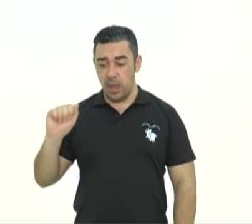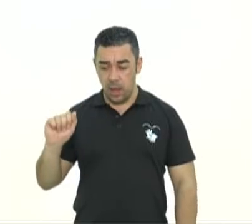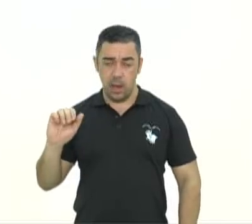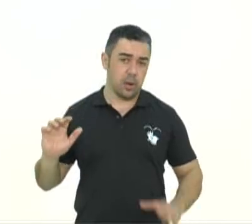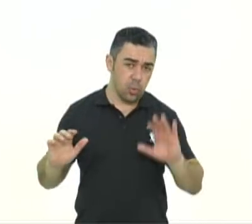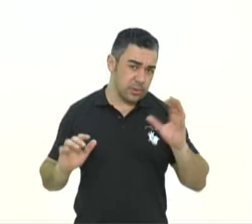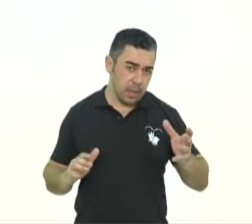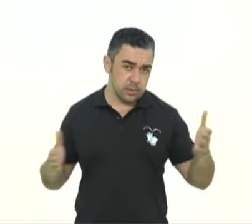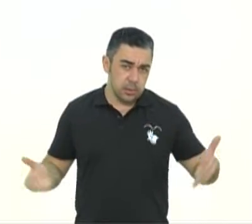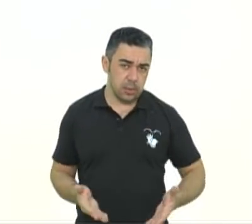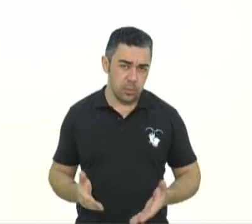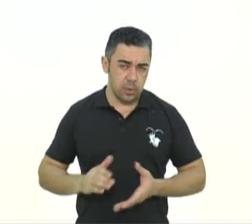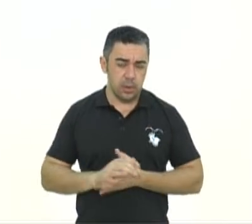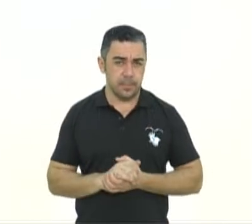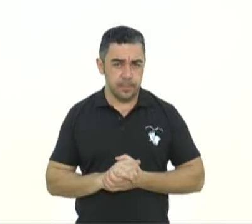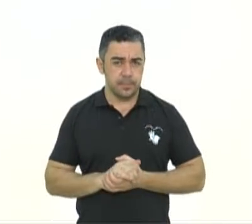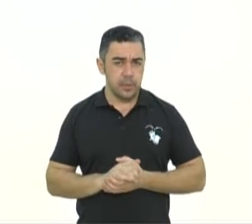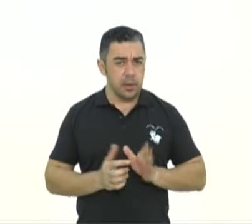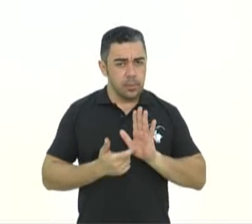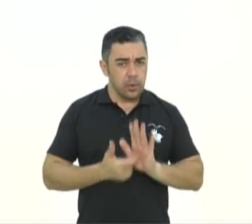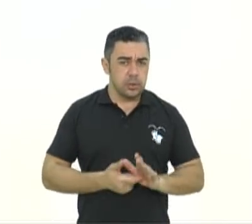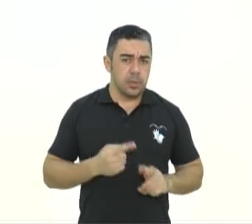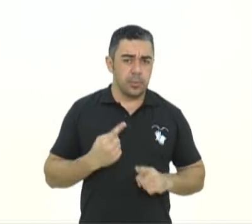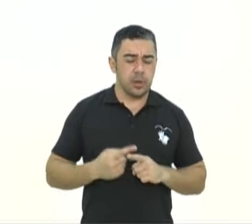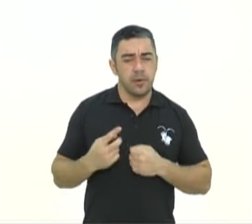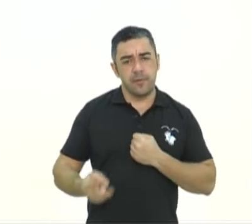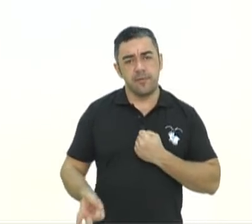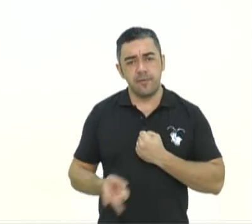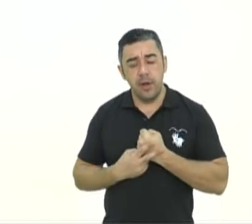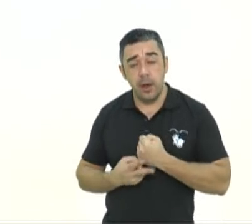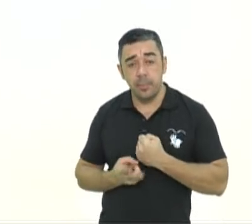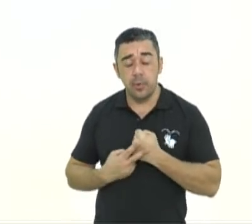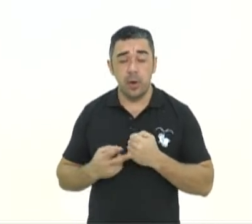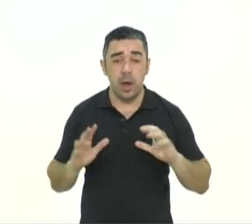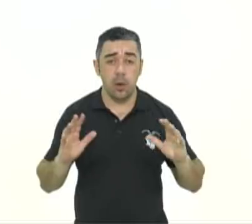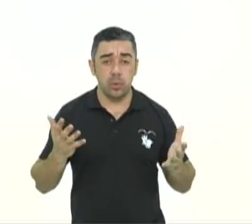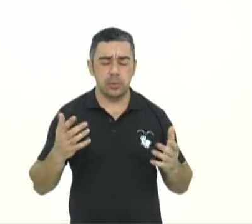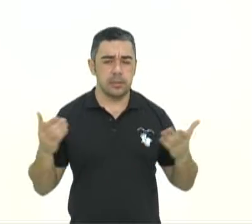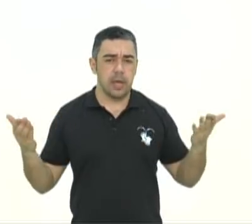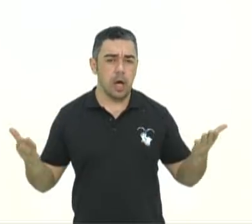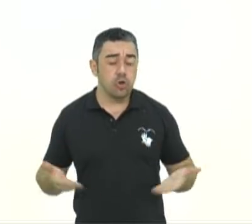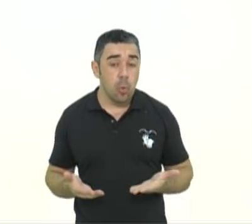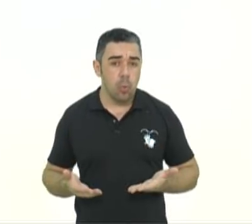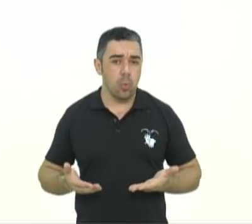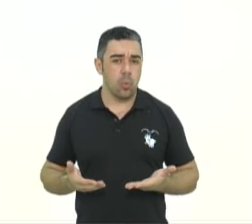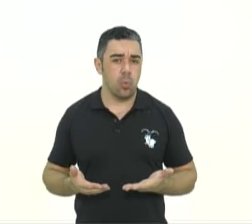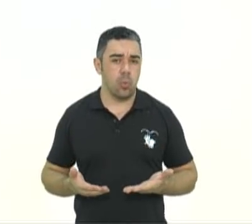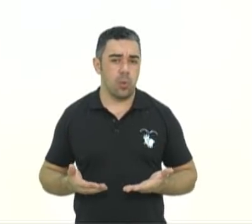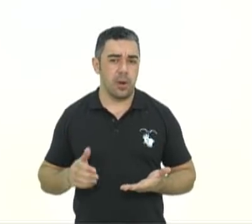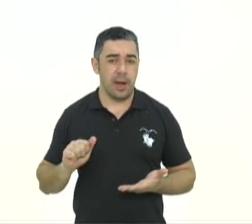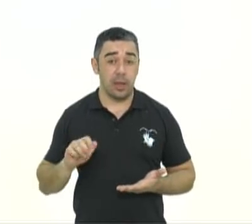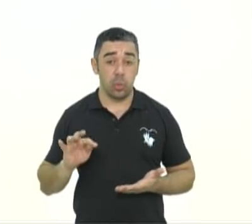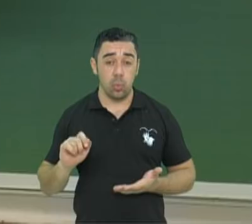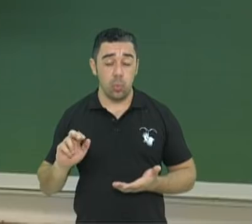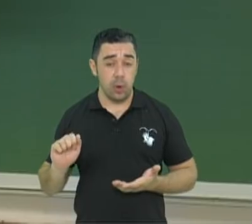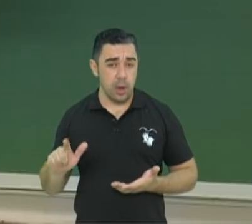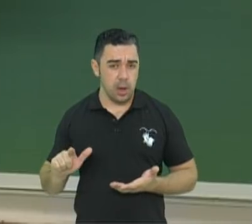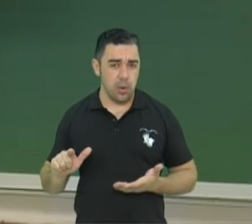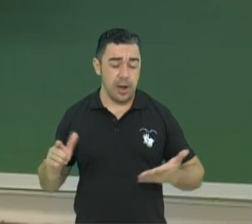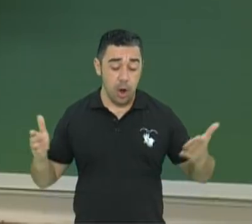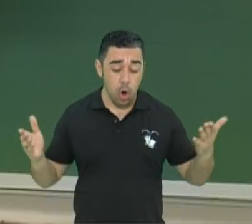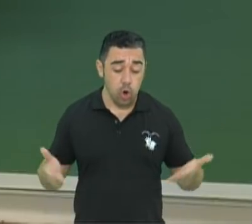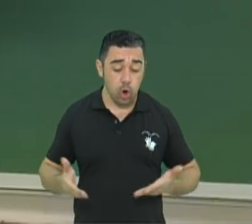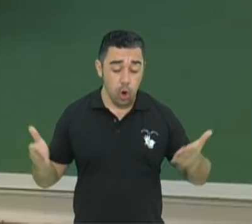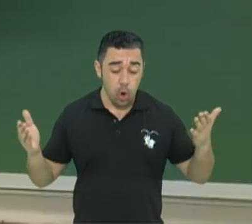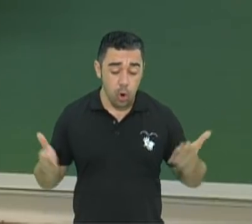então está indicando o presente. Porque ele está indicando uma ação verbal que ocorre no tempo atual. Então isso acarreta hoje,